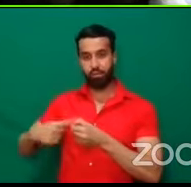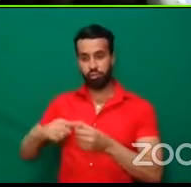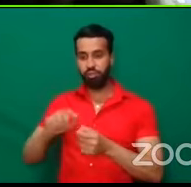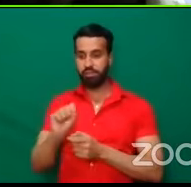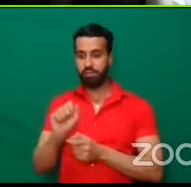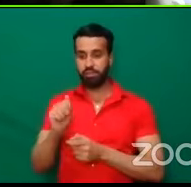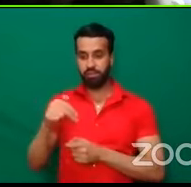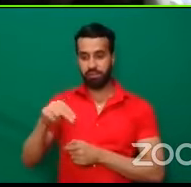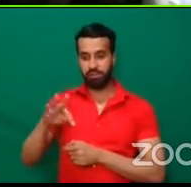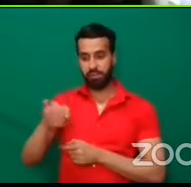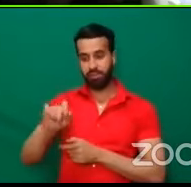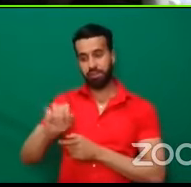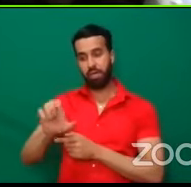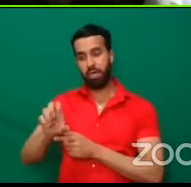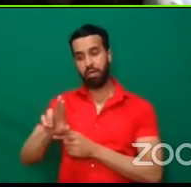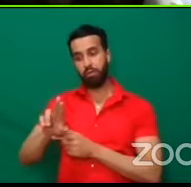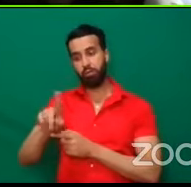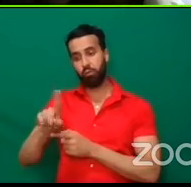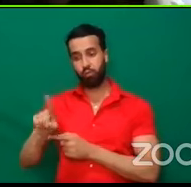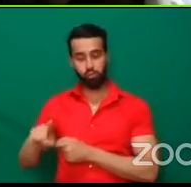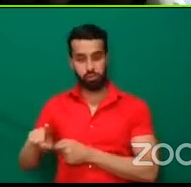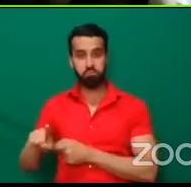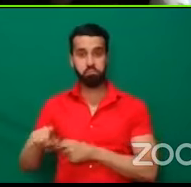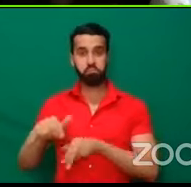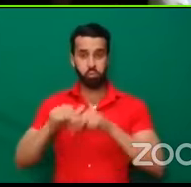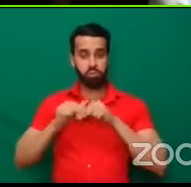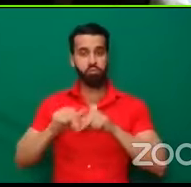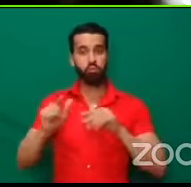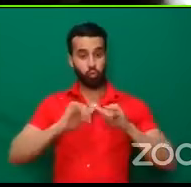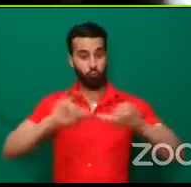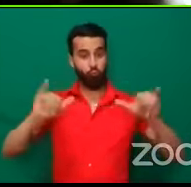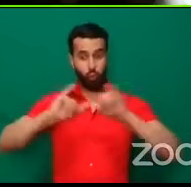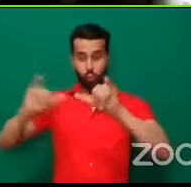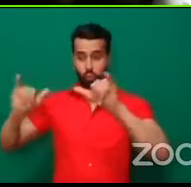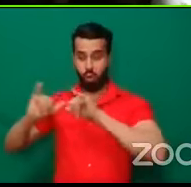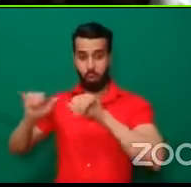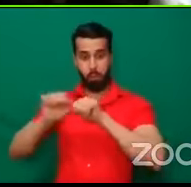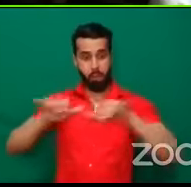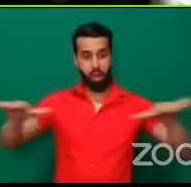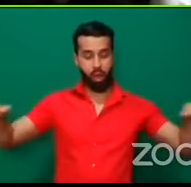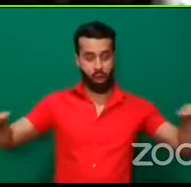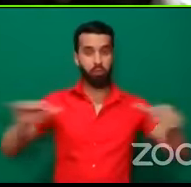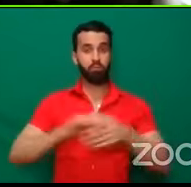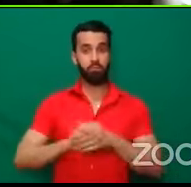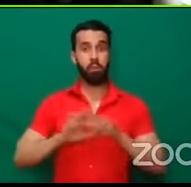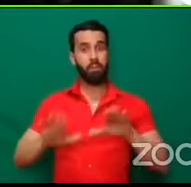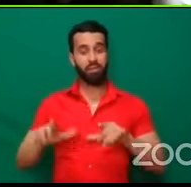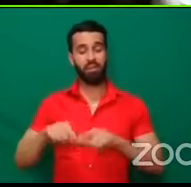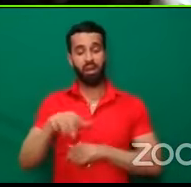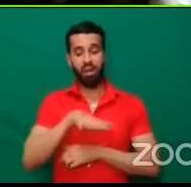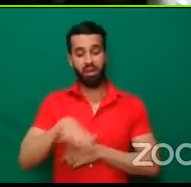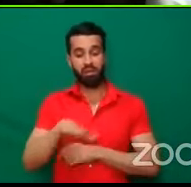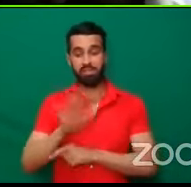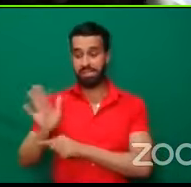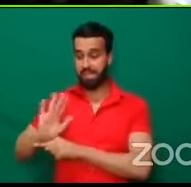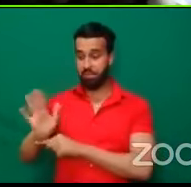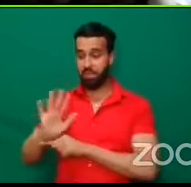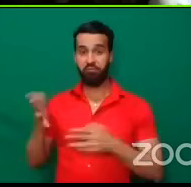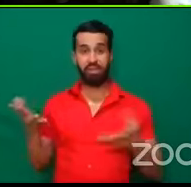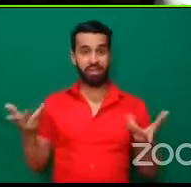lance, que eu estava trabalhando mesmo nisso, né? Mas mesmo assim, é um cinema fantástico,